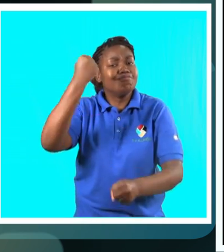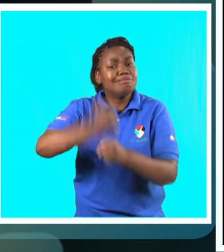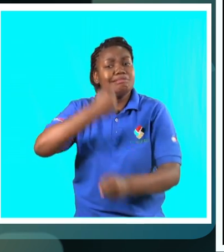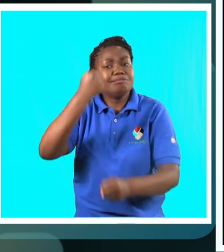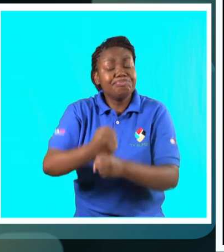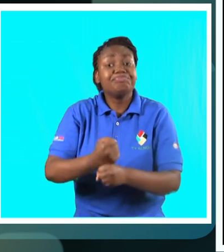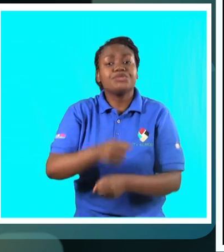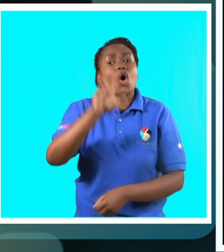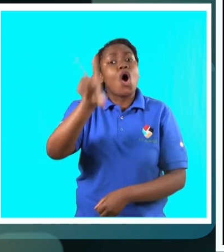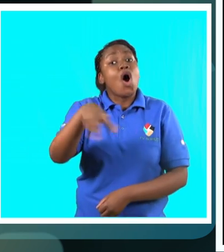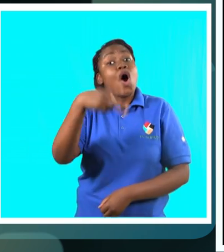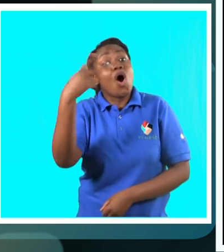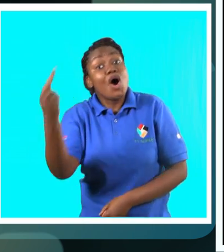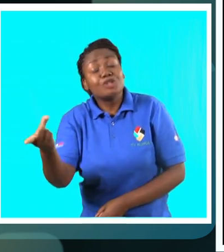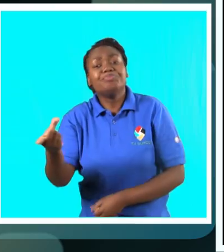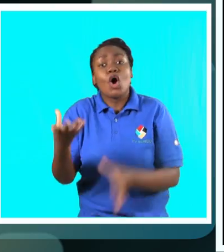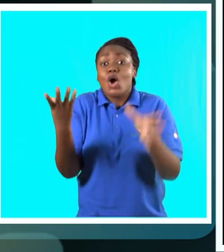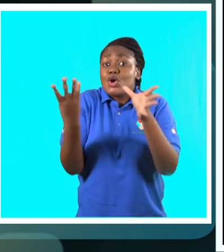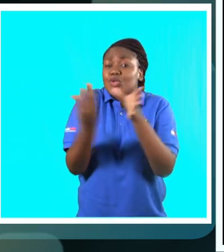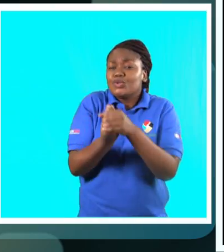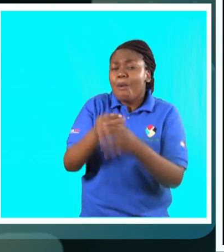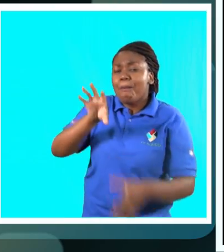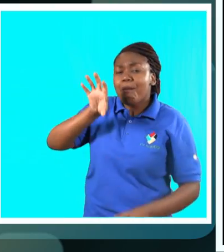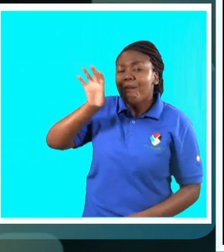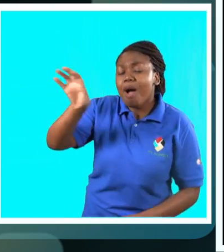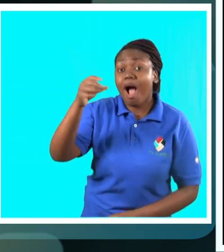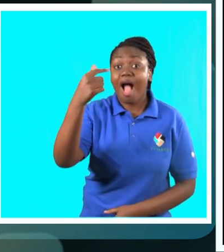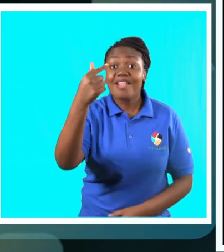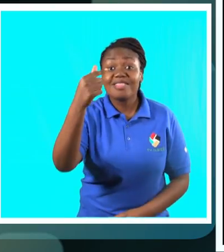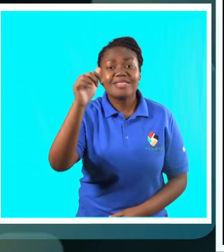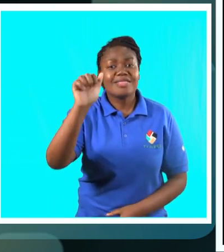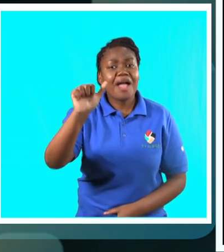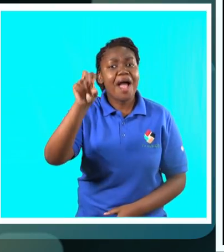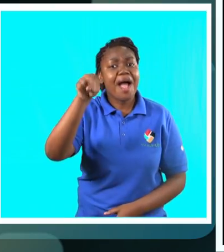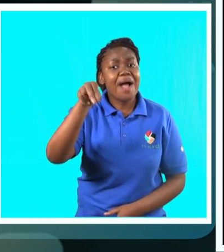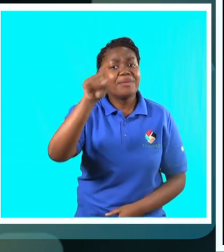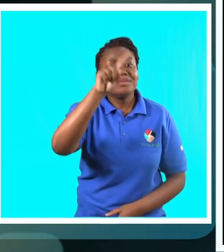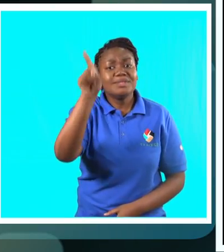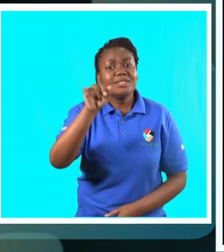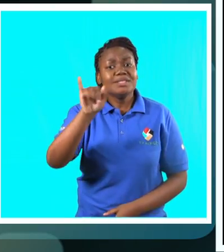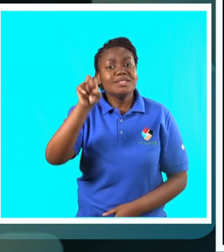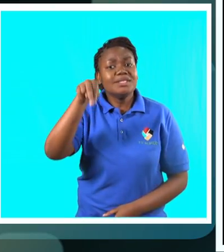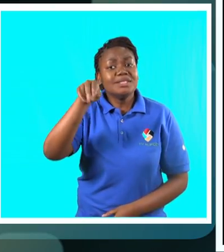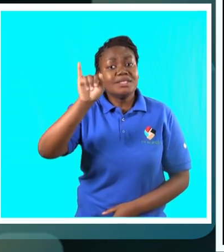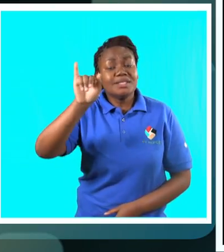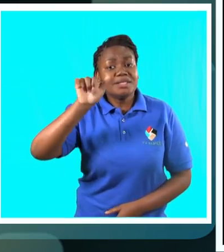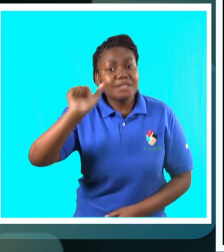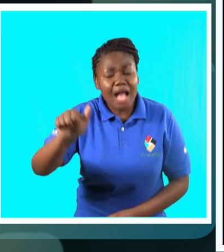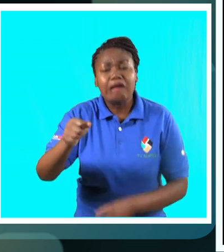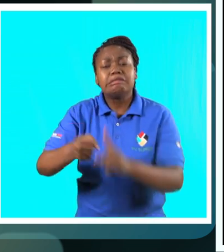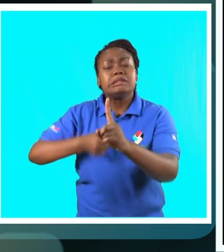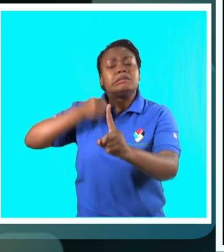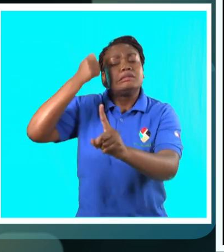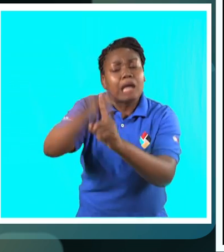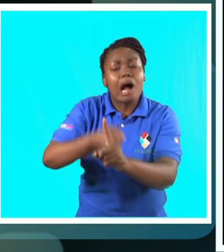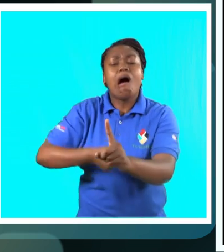Samora morreu em Buzine, na África do Sul, vítima de acidente aéreo, a 19